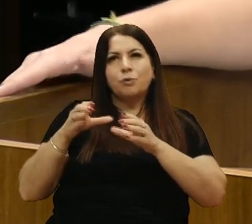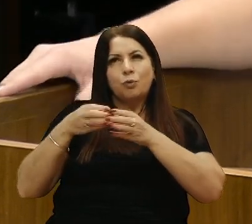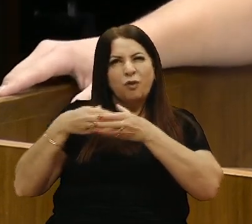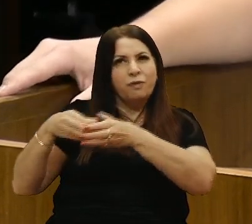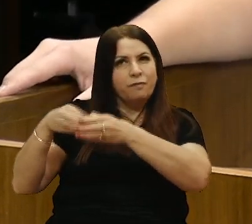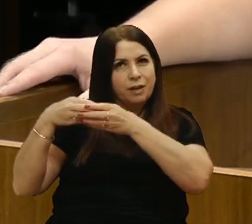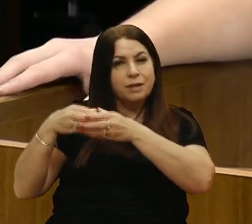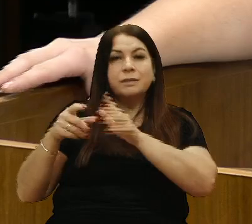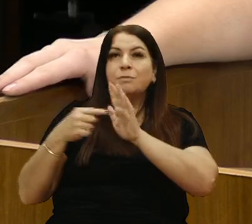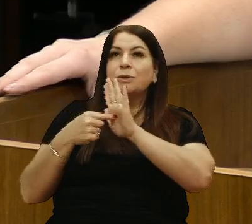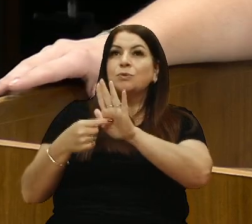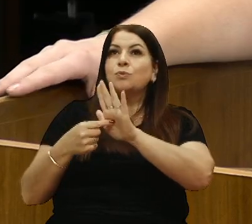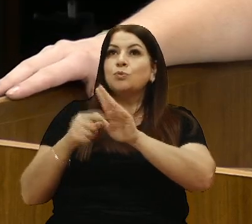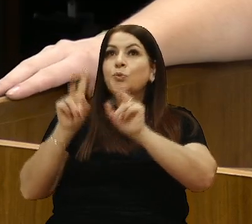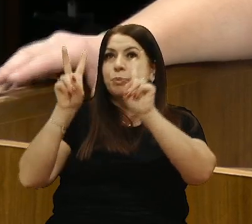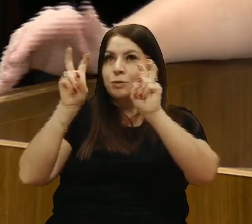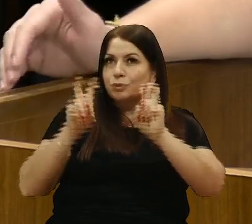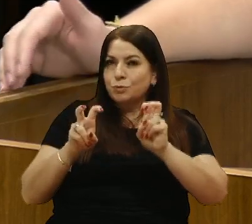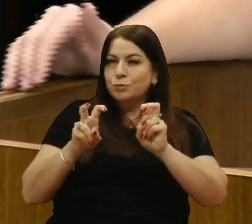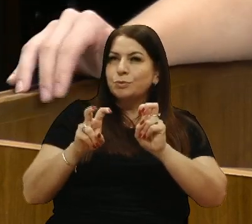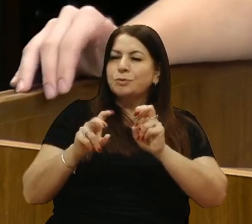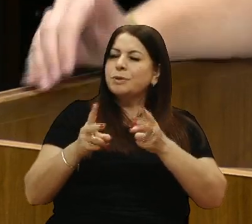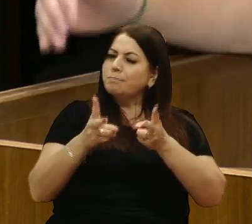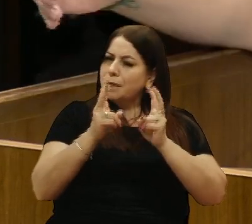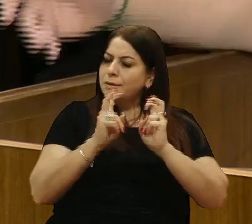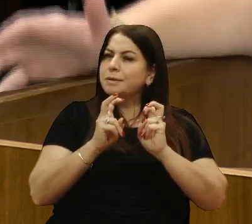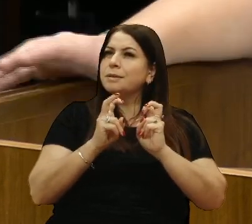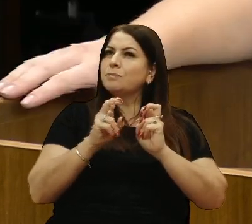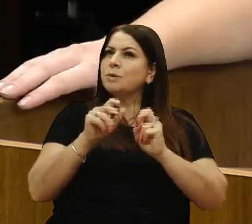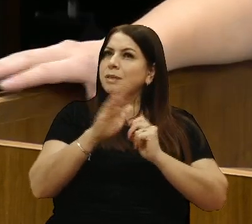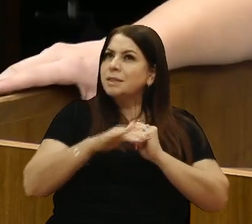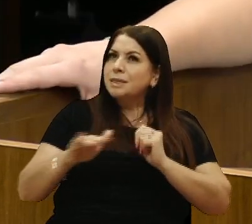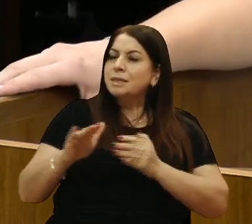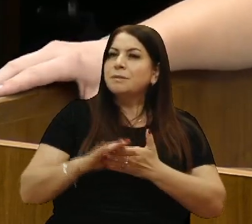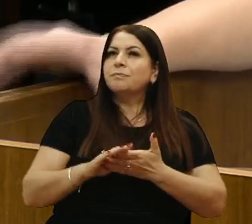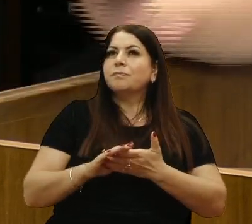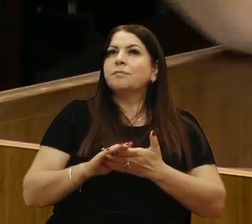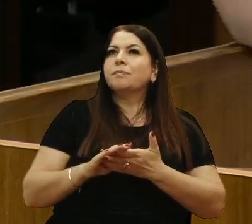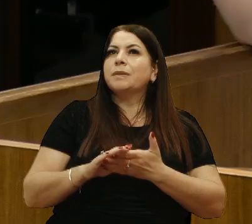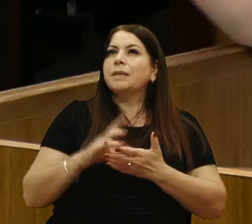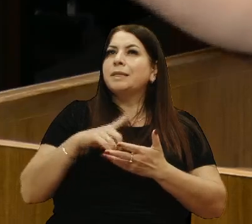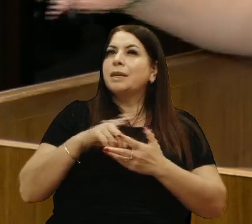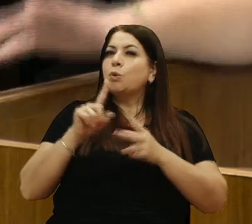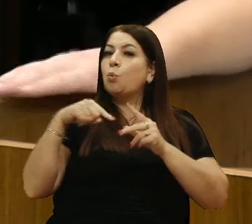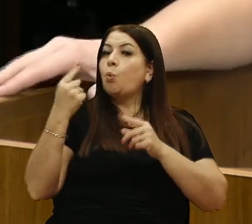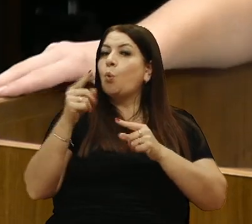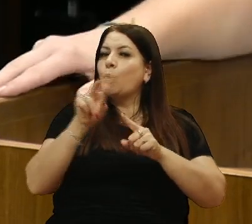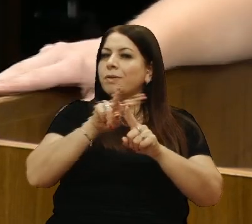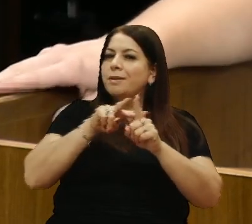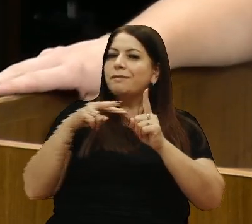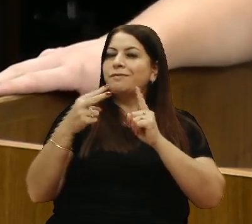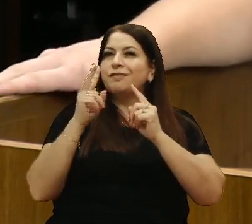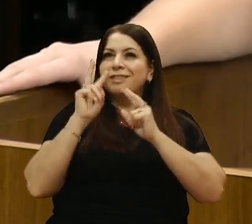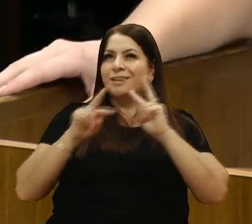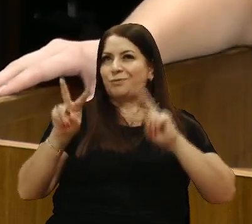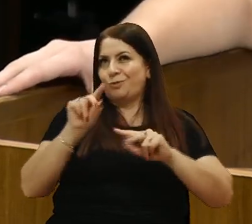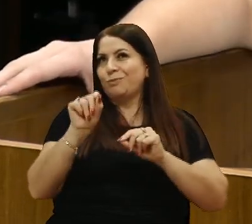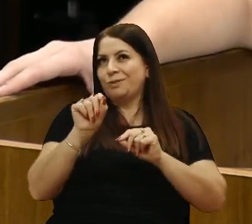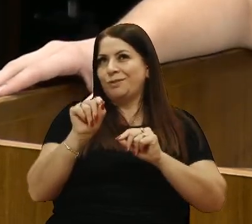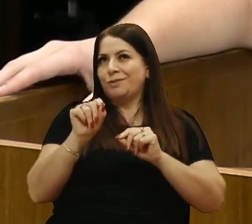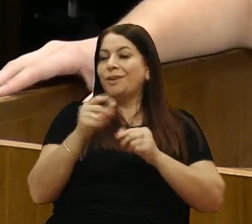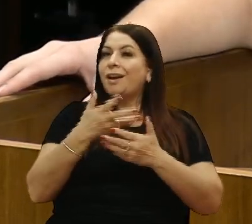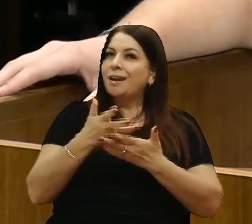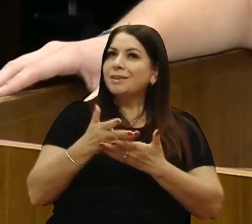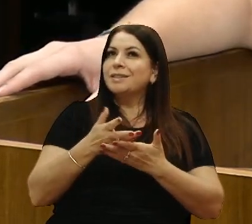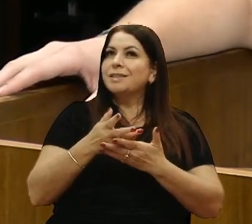serviços, tratar sobre esse assunto e percebo que as crianças, né, têm uma outra visão em relação a essas questões, mas que muitas